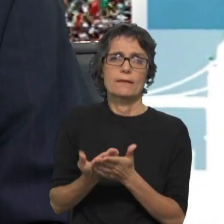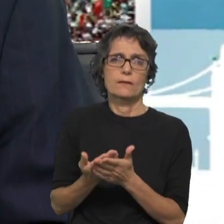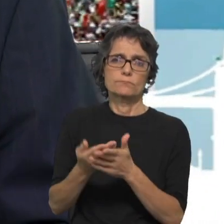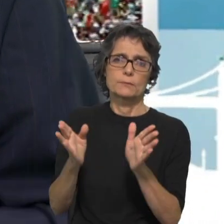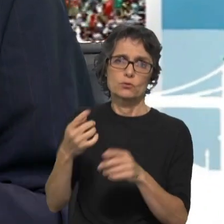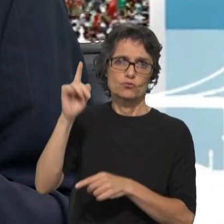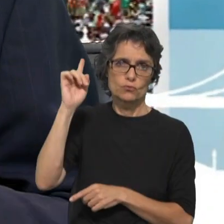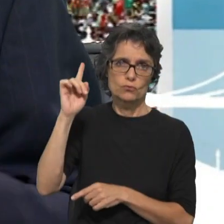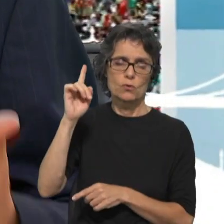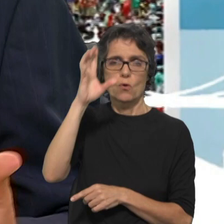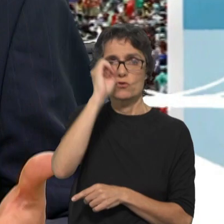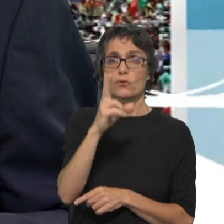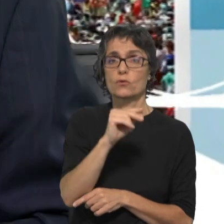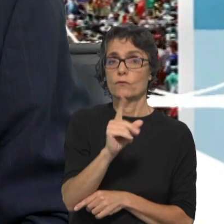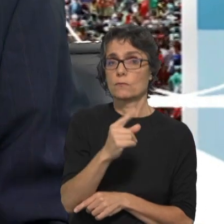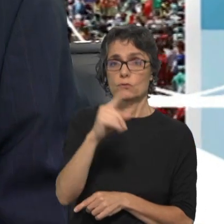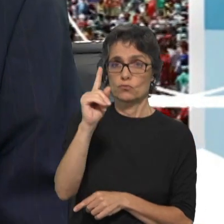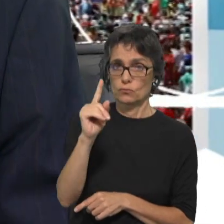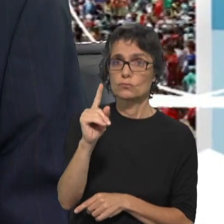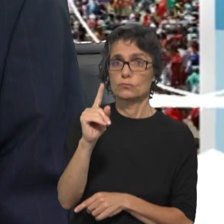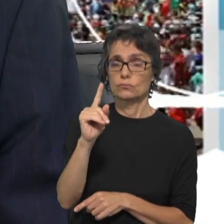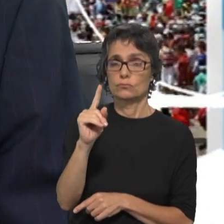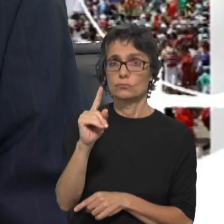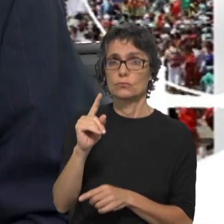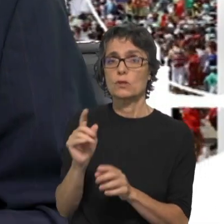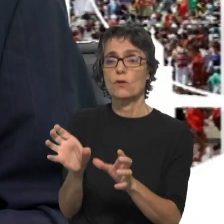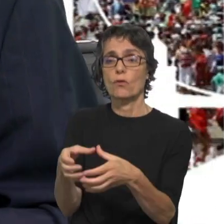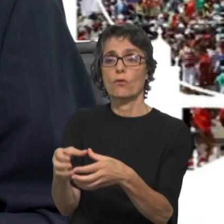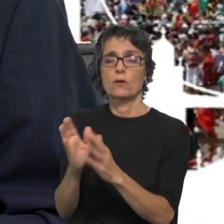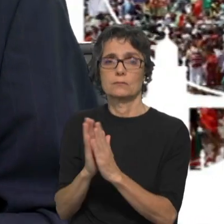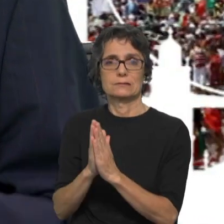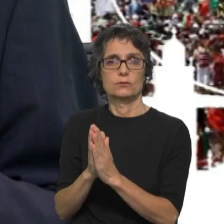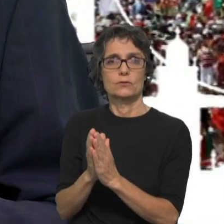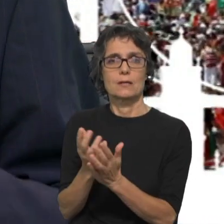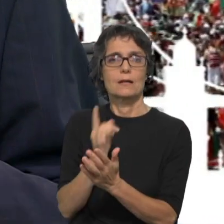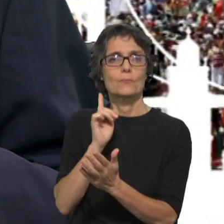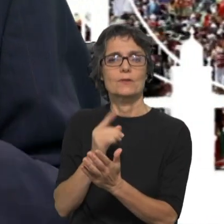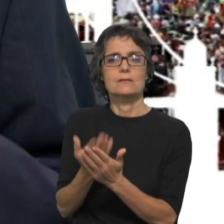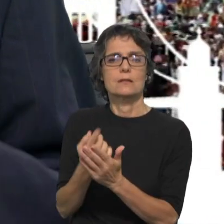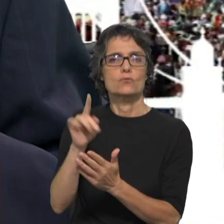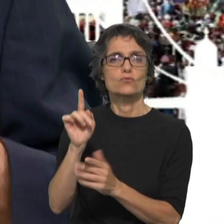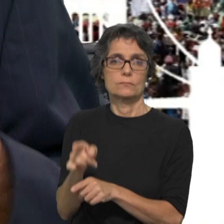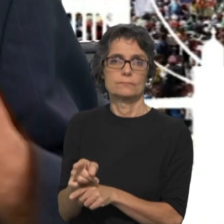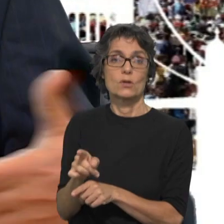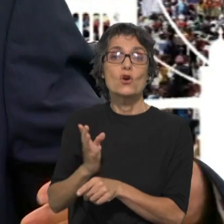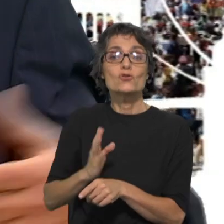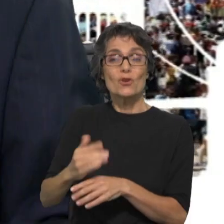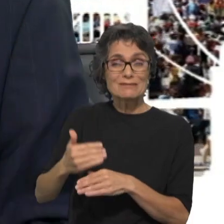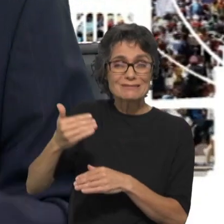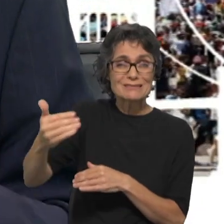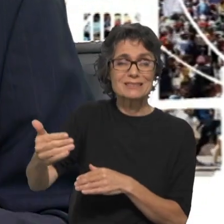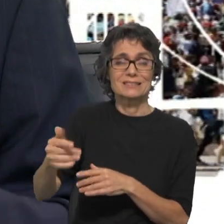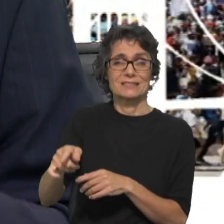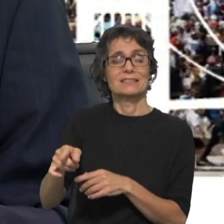O Estado Novo também não valorizou o papel das minorias religiosas. Portanto, de facto, só e tardiamente, já no